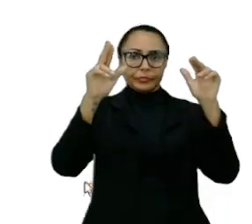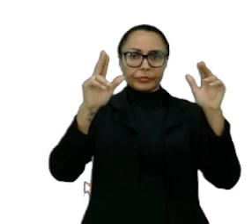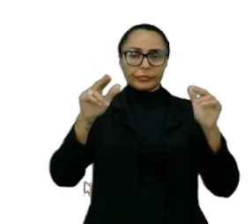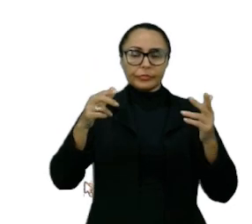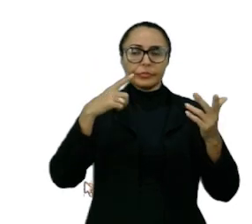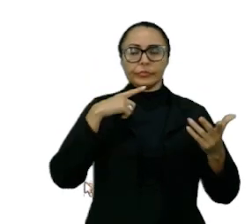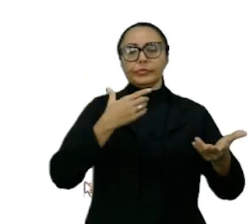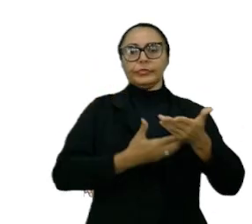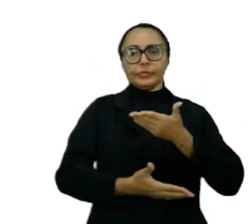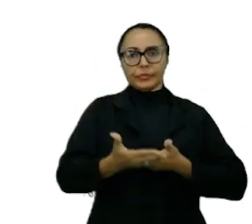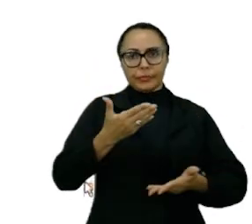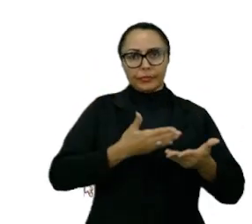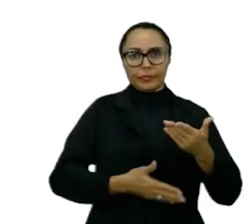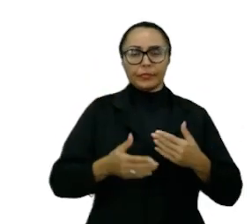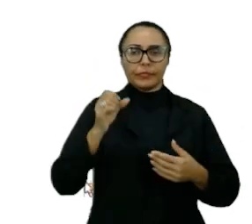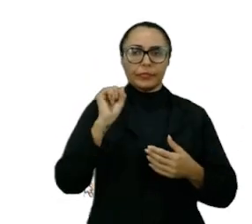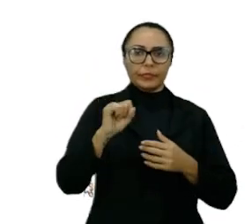relacionado